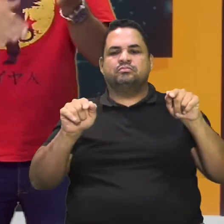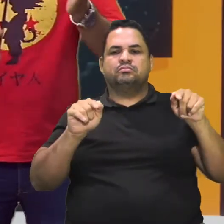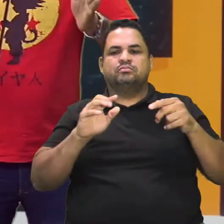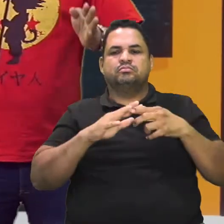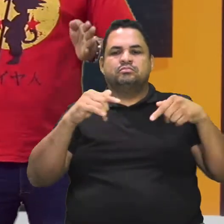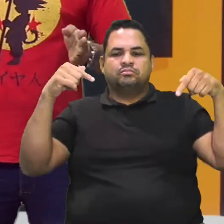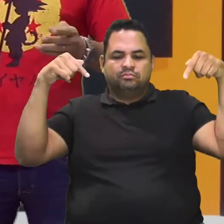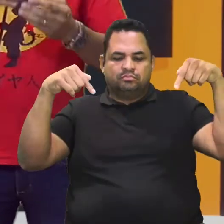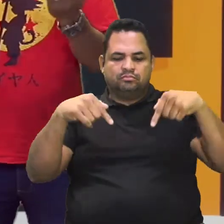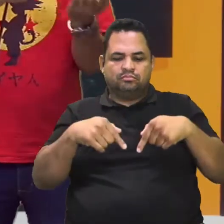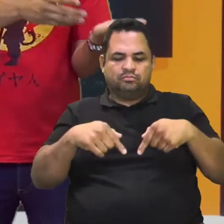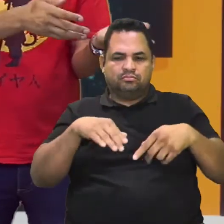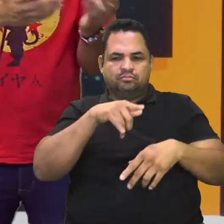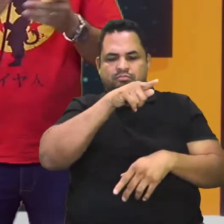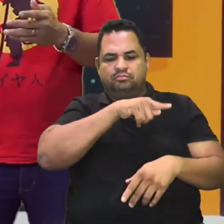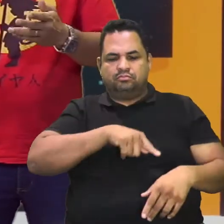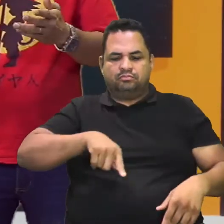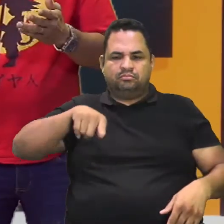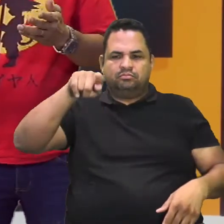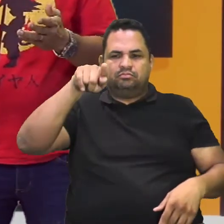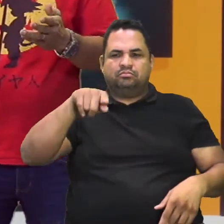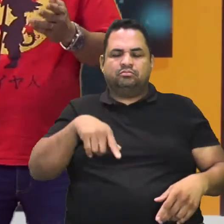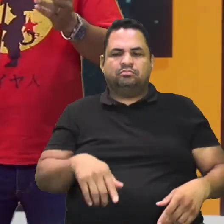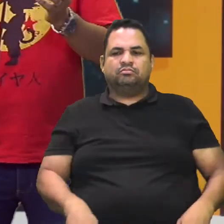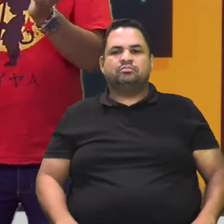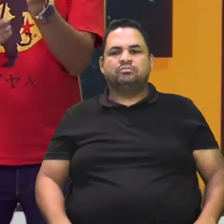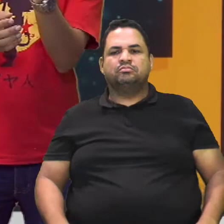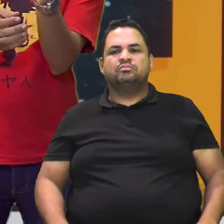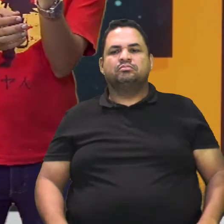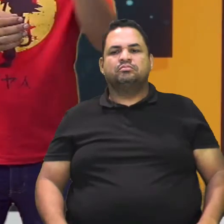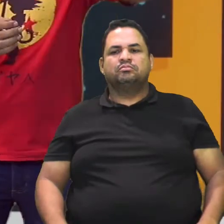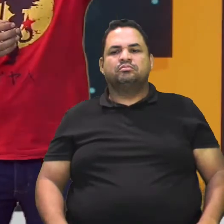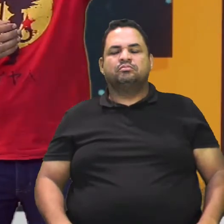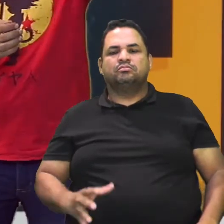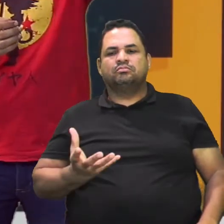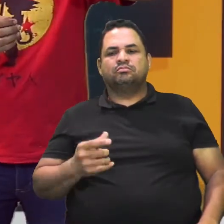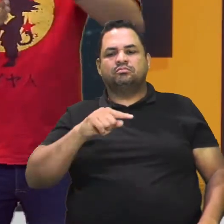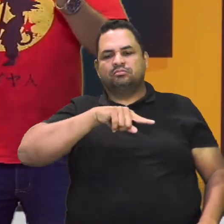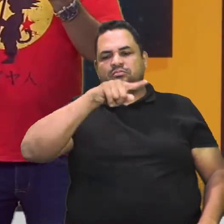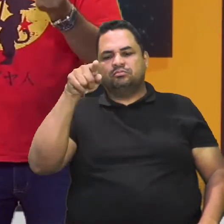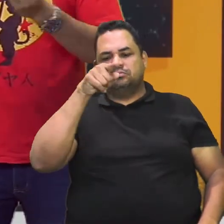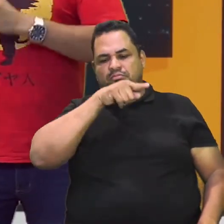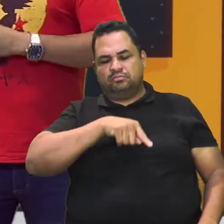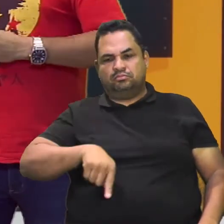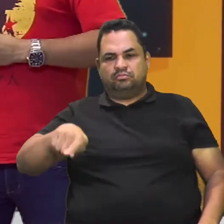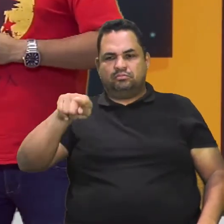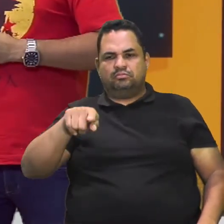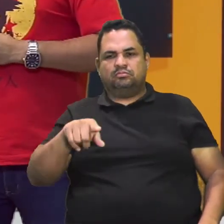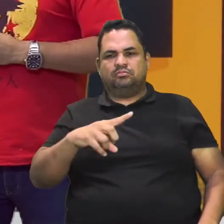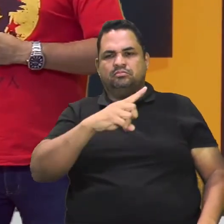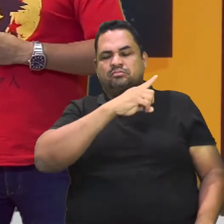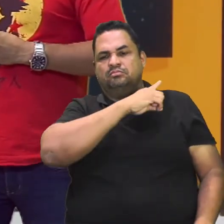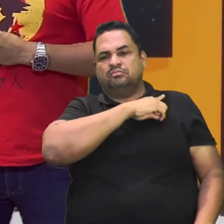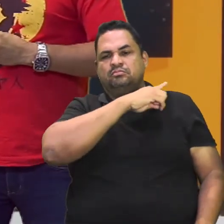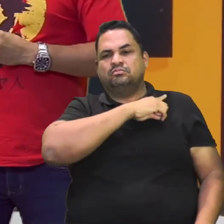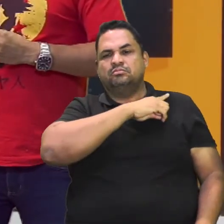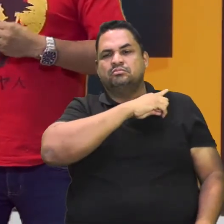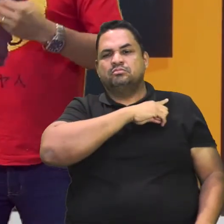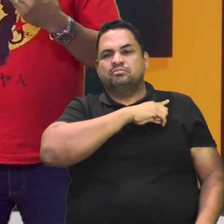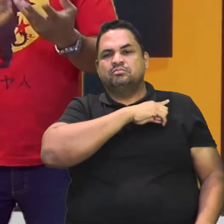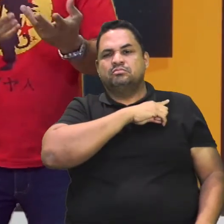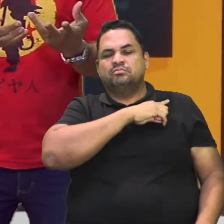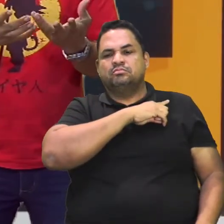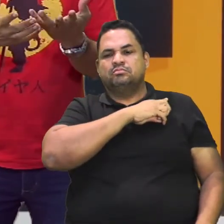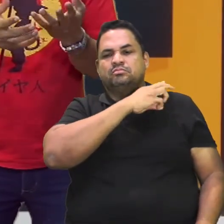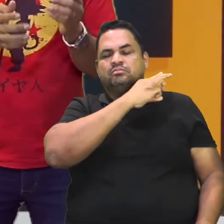raízes, o vértice da função, que é o x-vértice, com cavidade, com cavidade para cima, para baixo. Isso é do primeiro